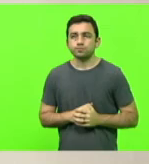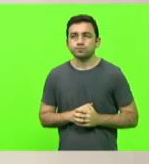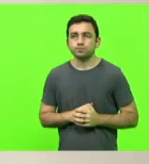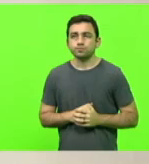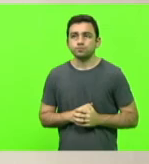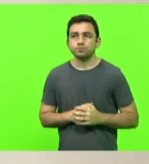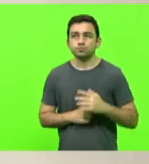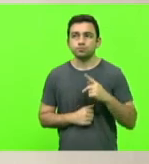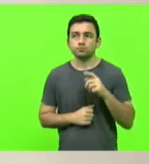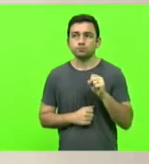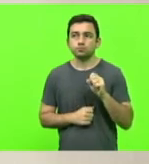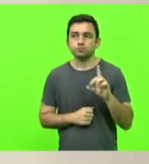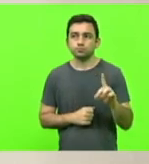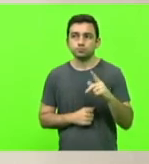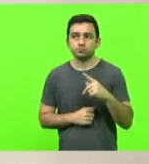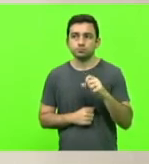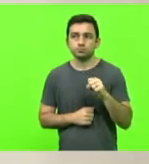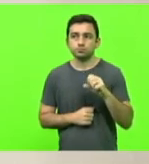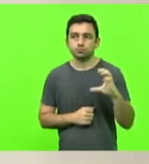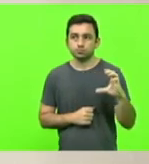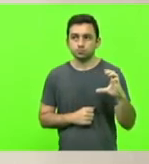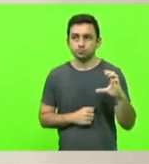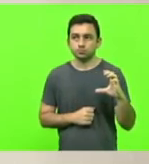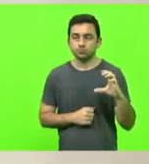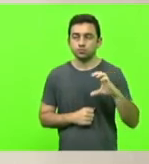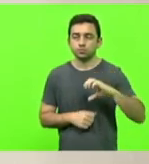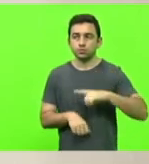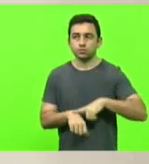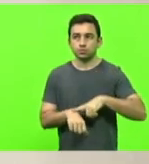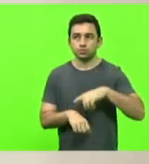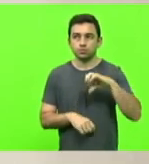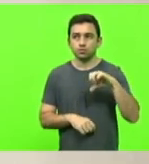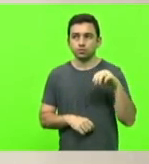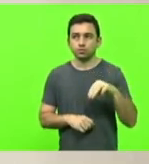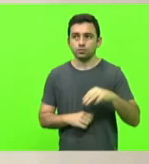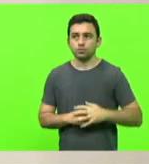Bloco PSD, PSC, por 9 minutos.